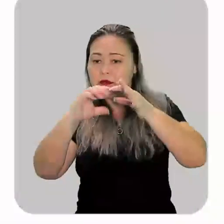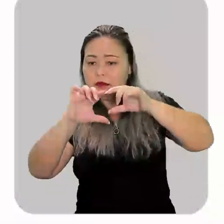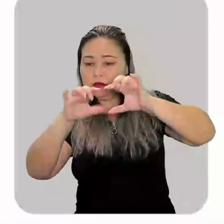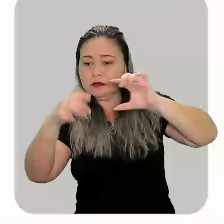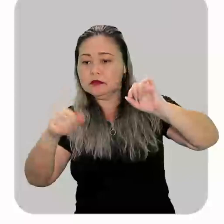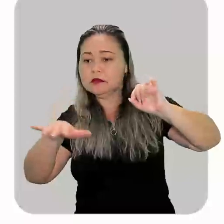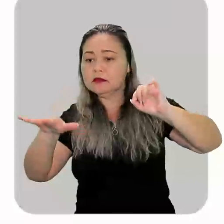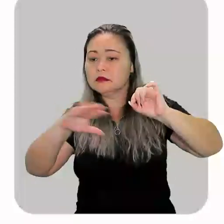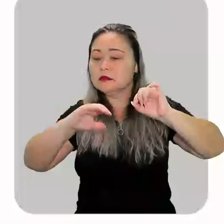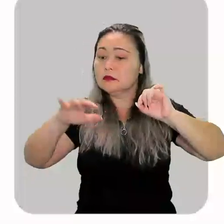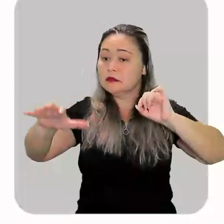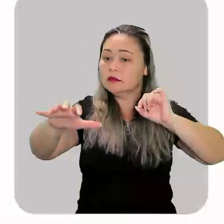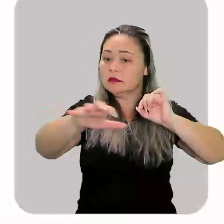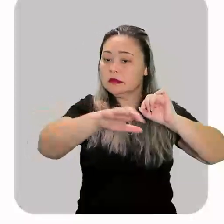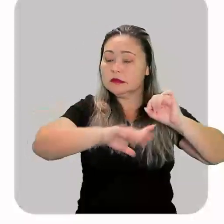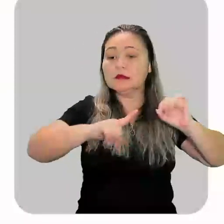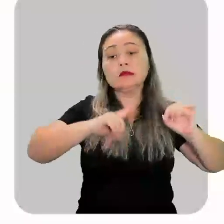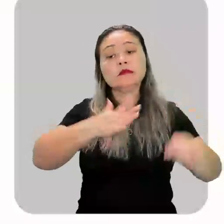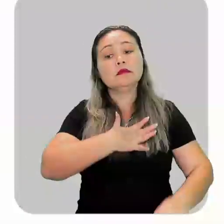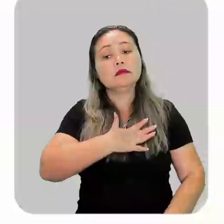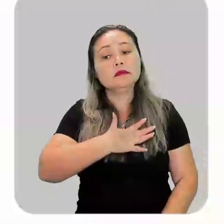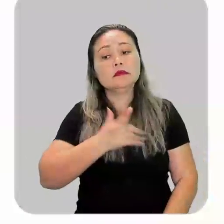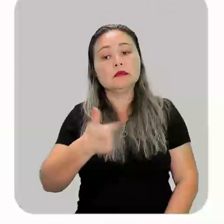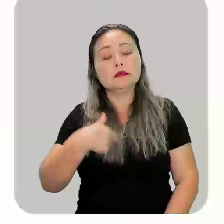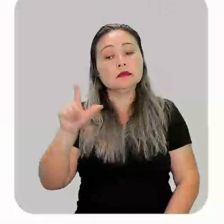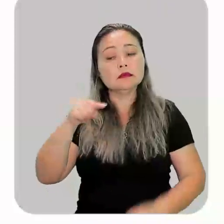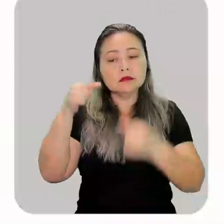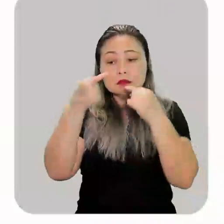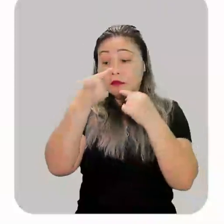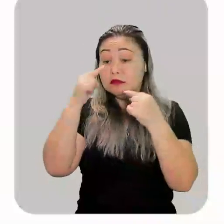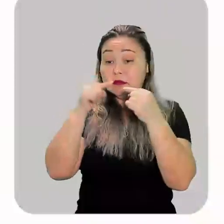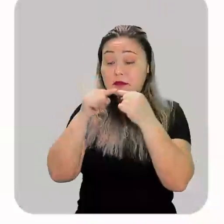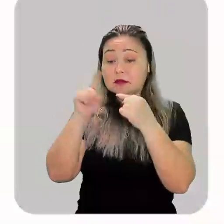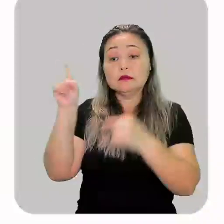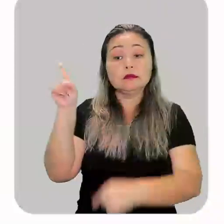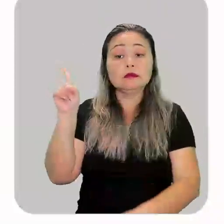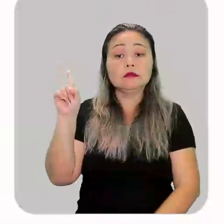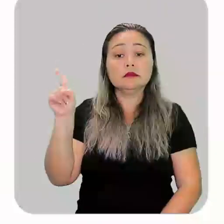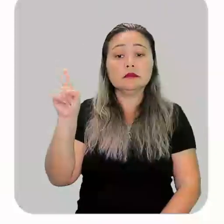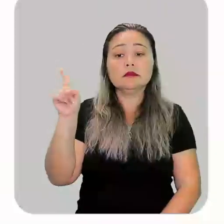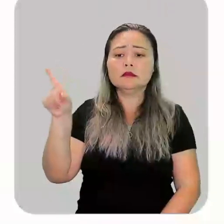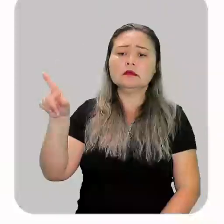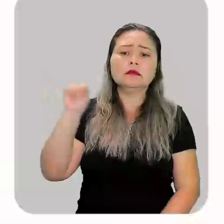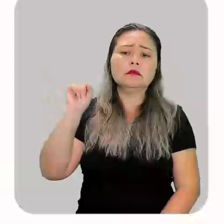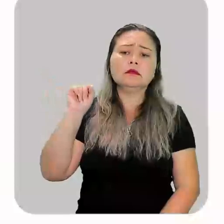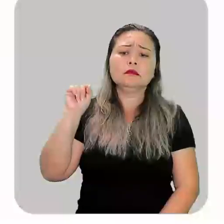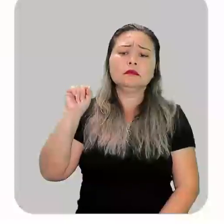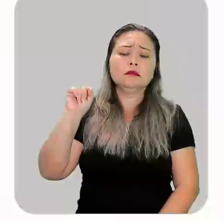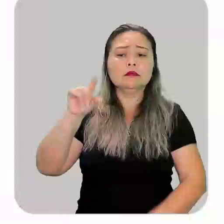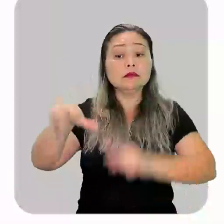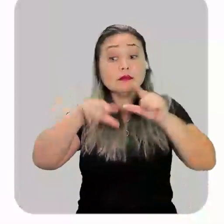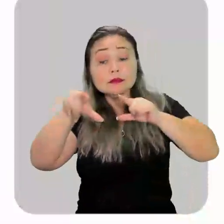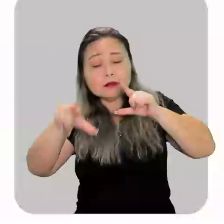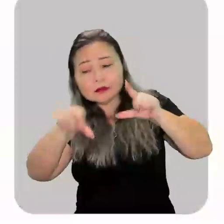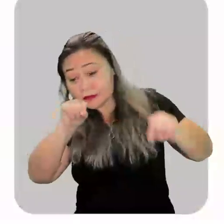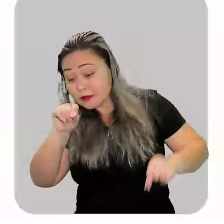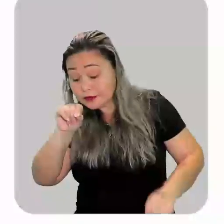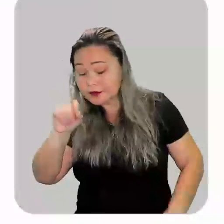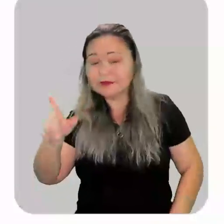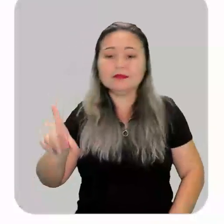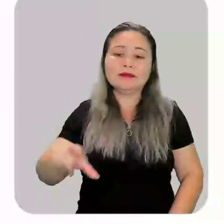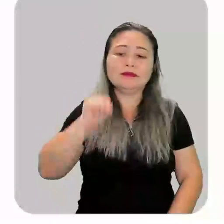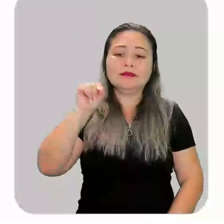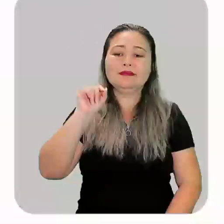geometria espacial. Eu mesmo, como gosto muito, tenho muita afinidade, me amarro, essa aqui já é a minha varetinha de primeira.